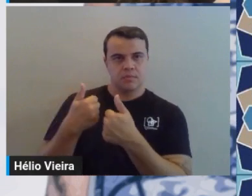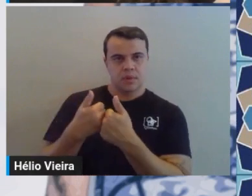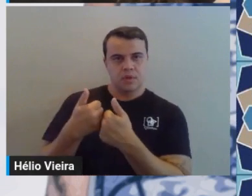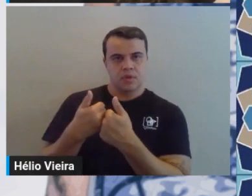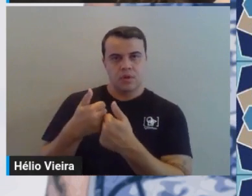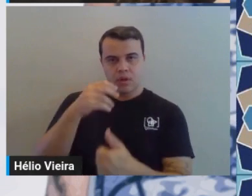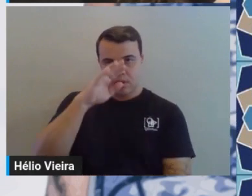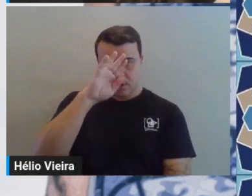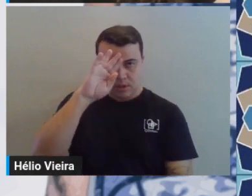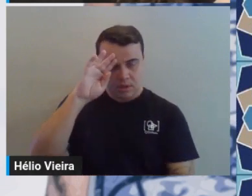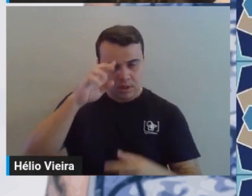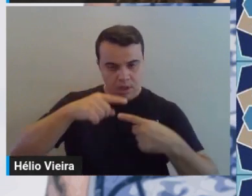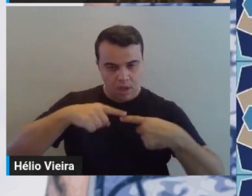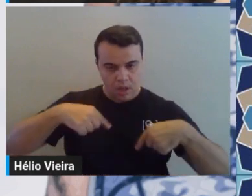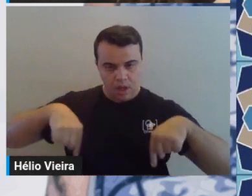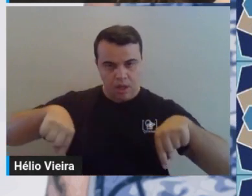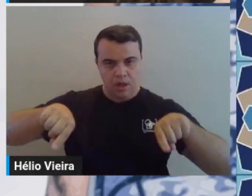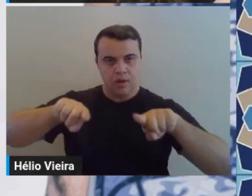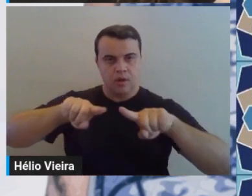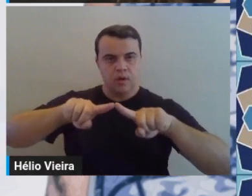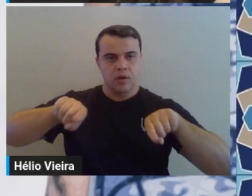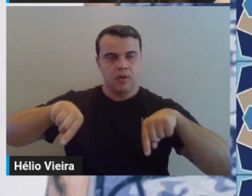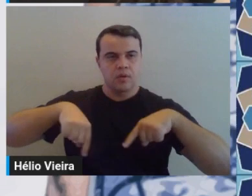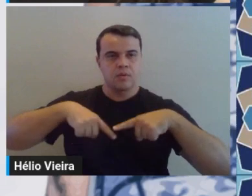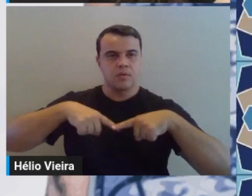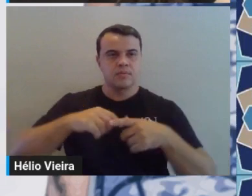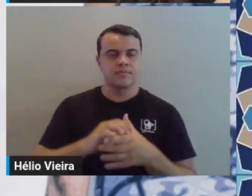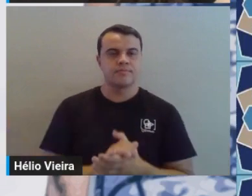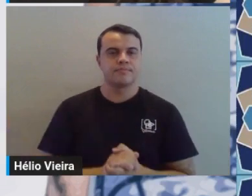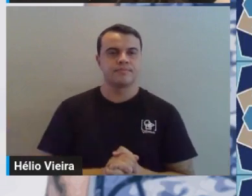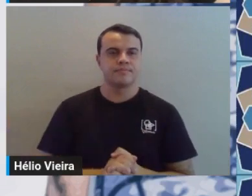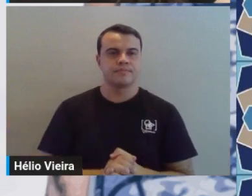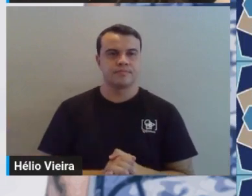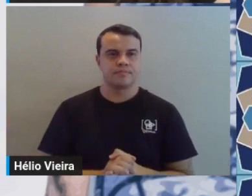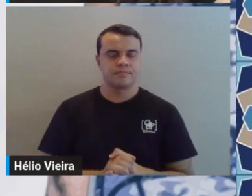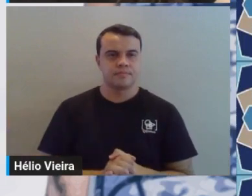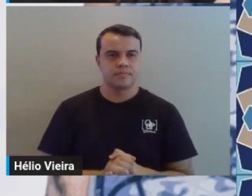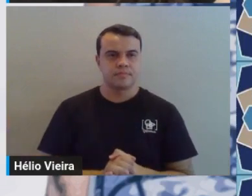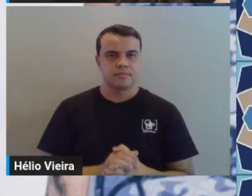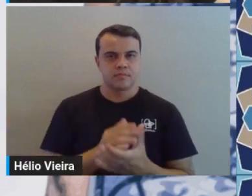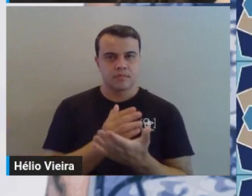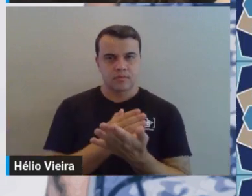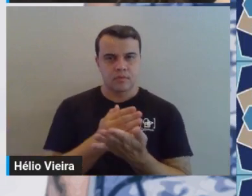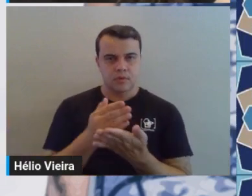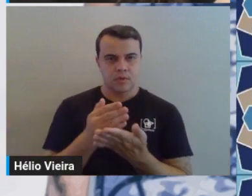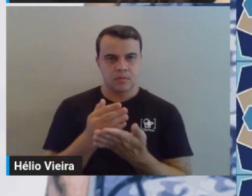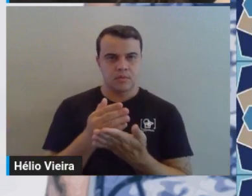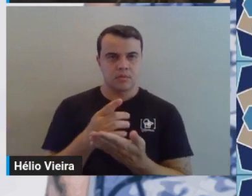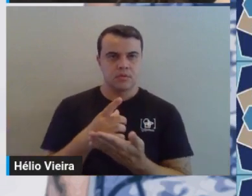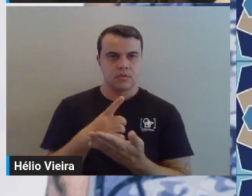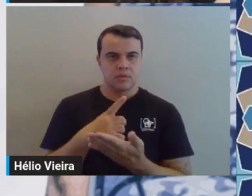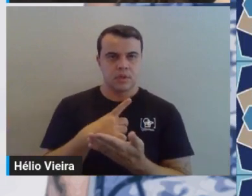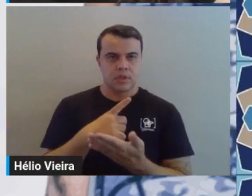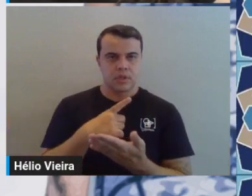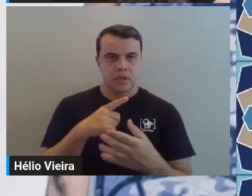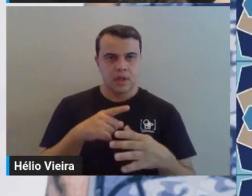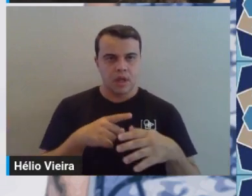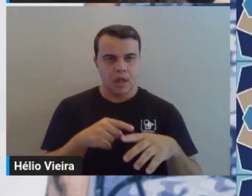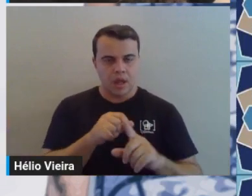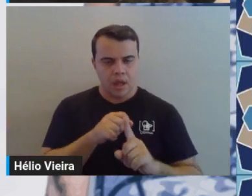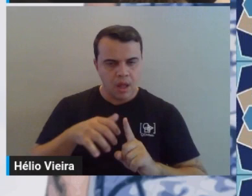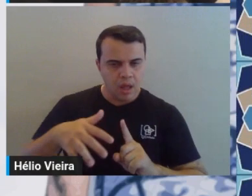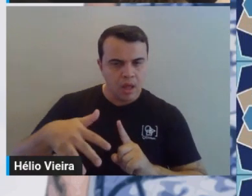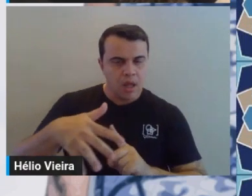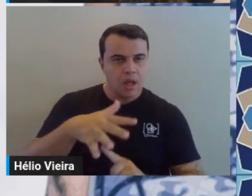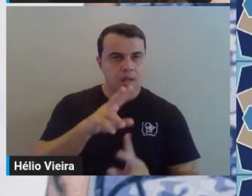lagoa. Essa escultura, ela inicialmente ficaria na Ilha dos Amores, que é uma ilha